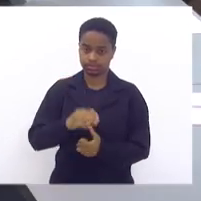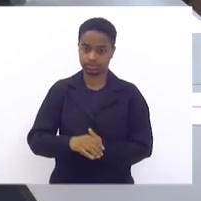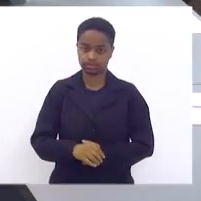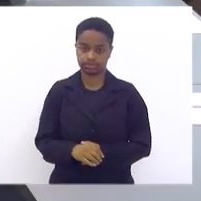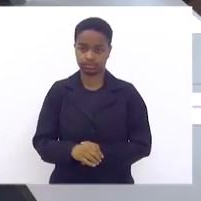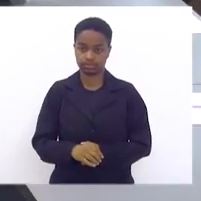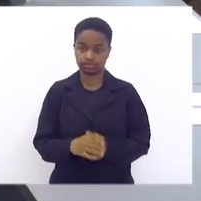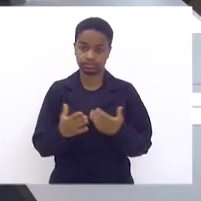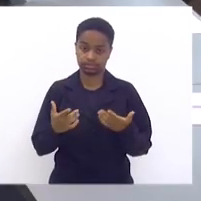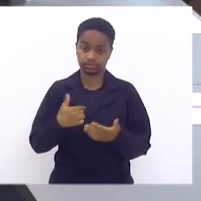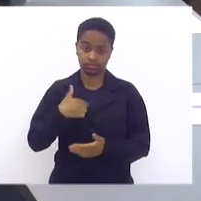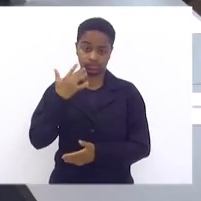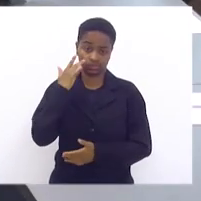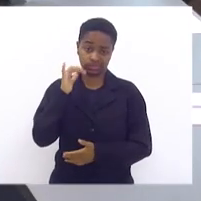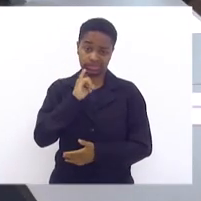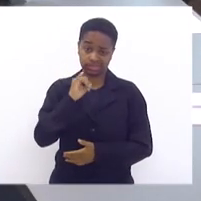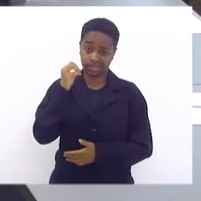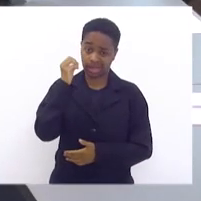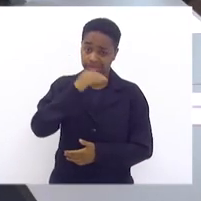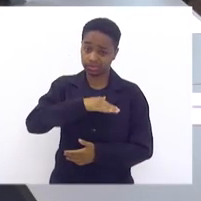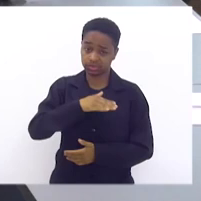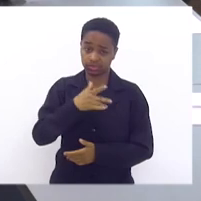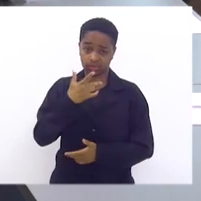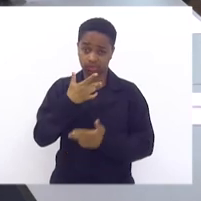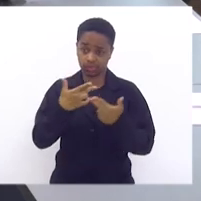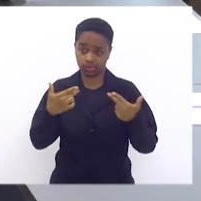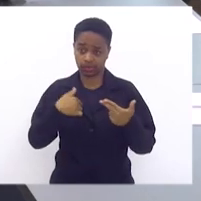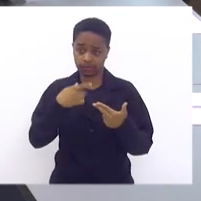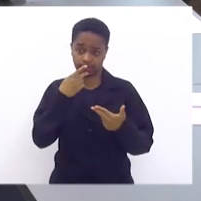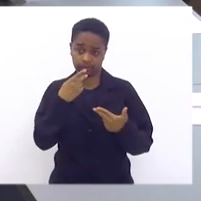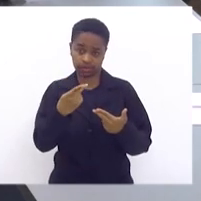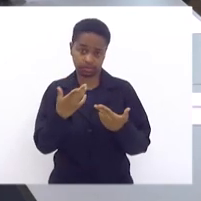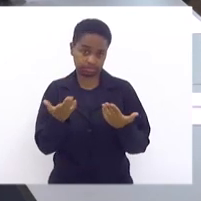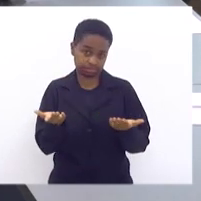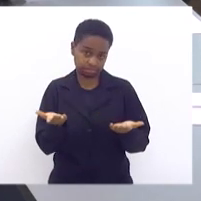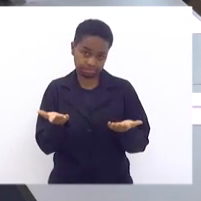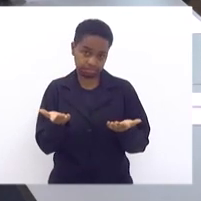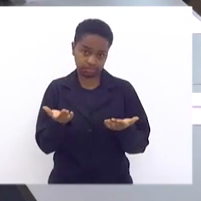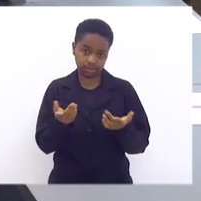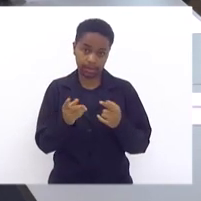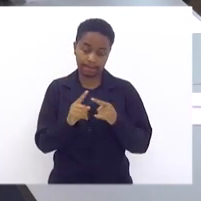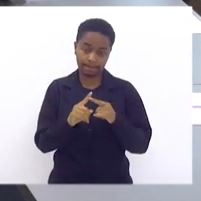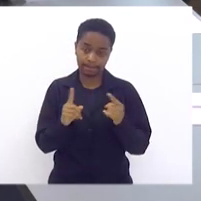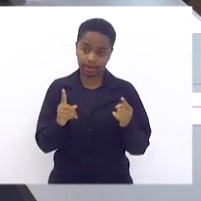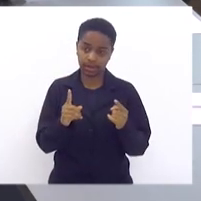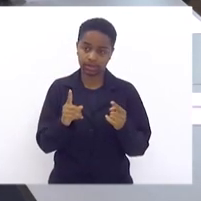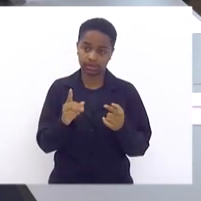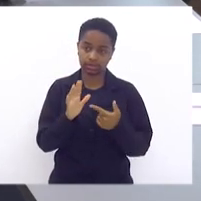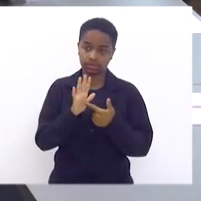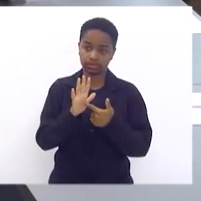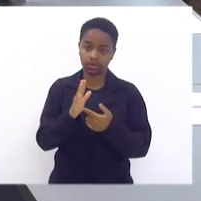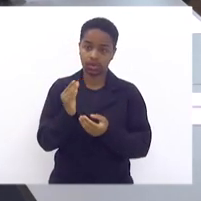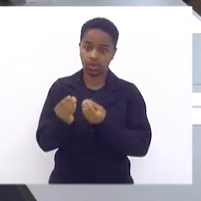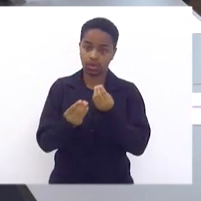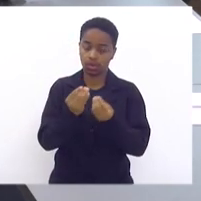Eu não sei se isso é um absurdo que eu estou falando. Para isso ter a relevância devida, e